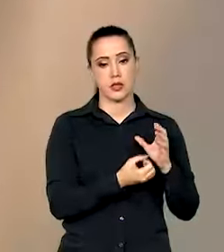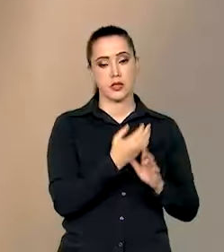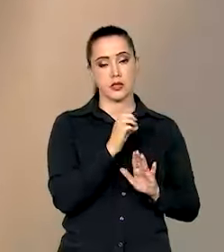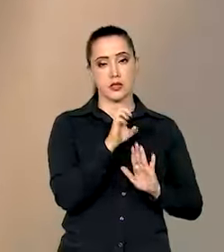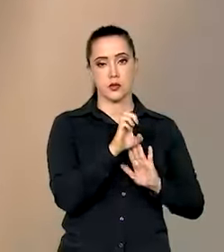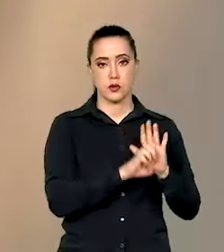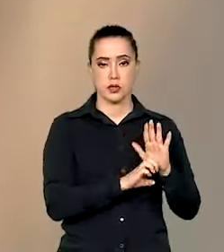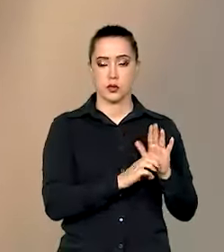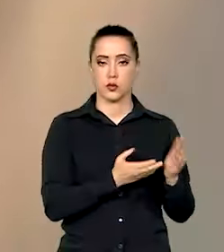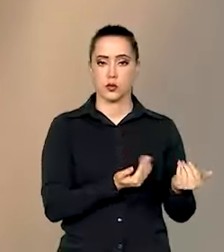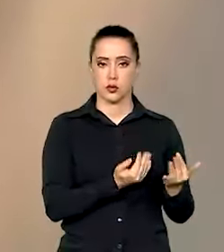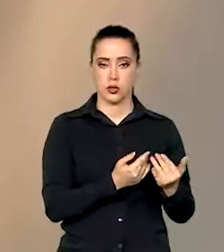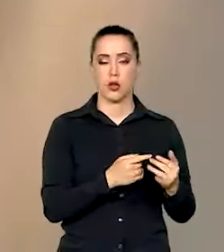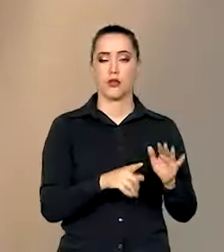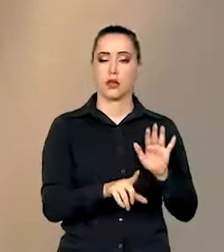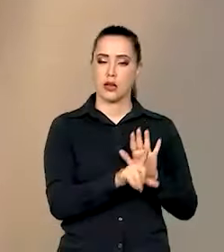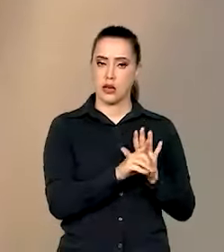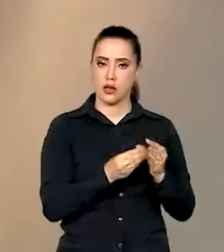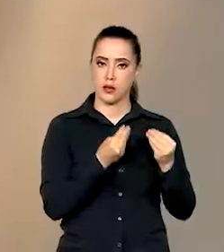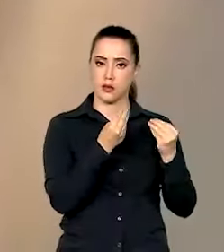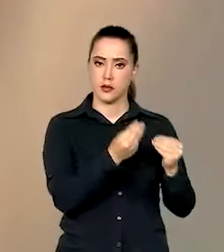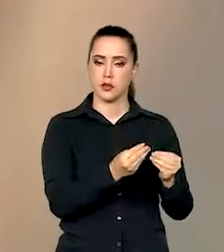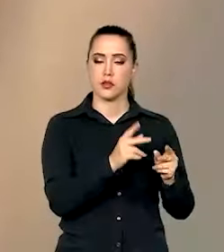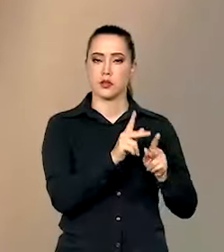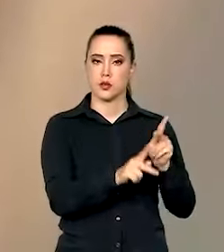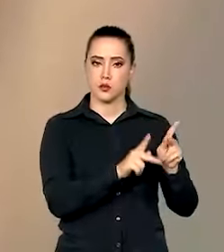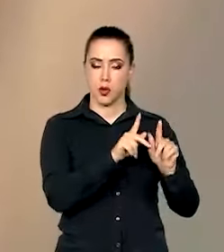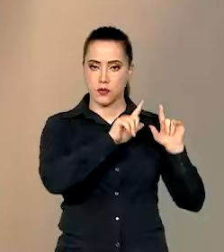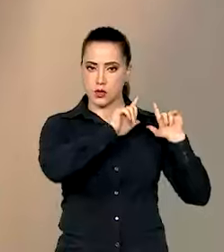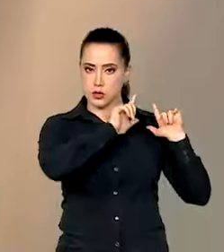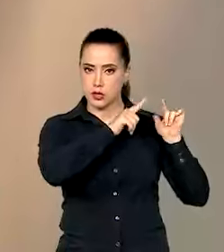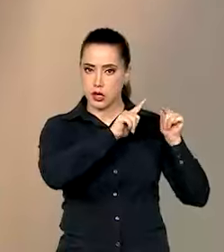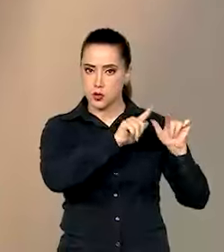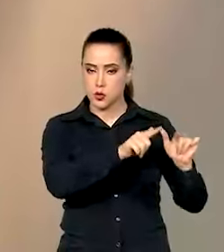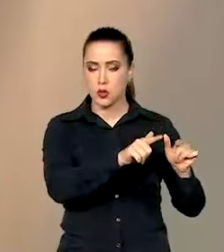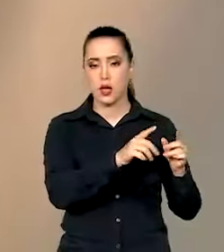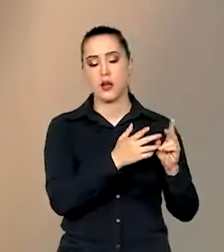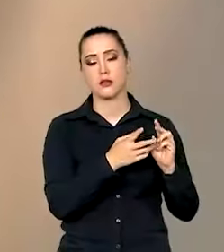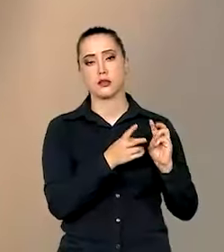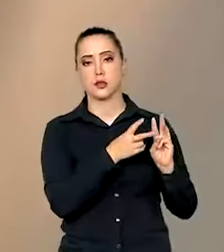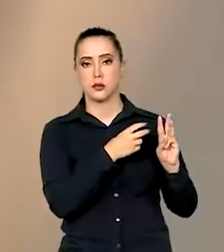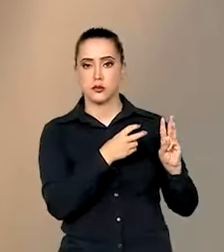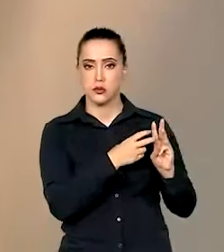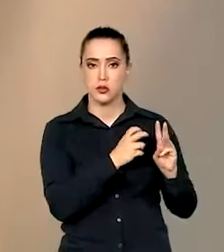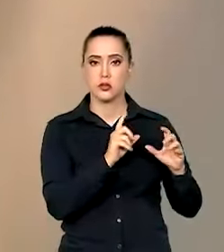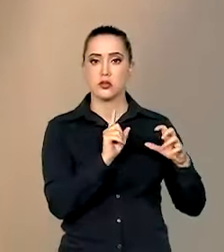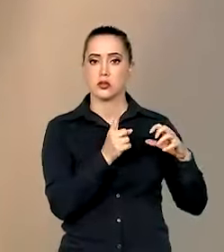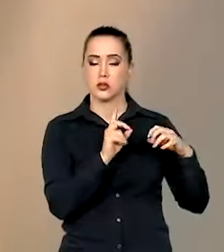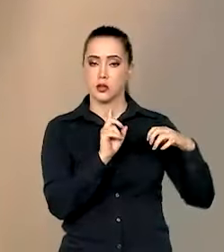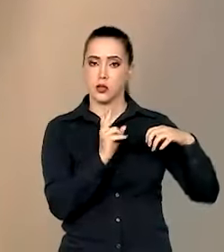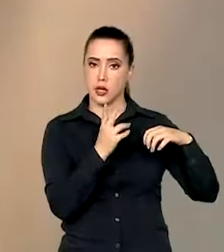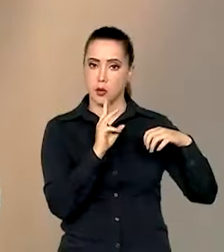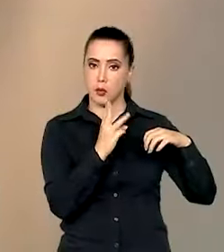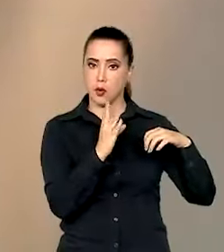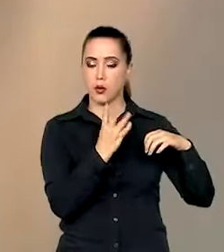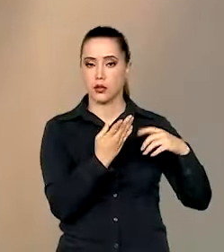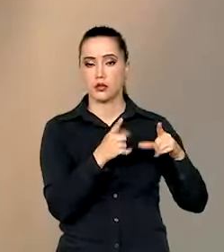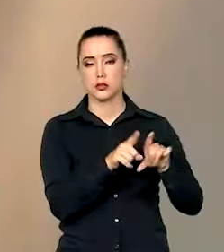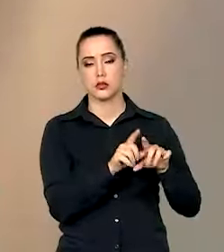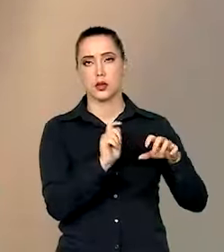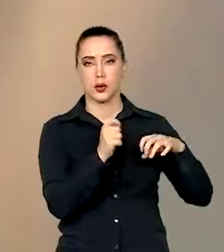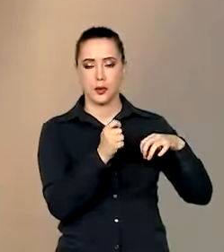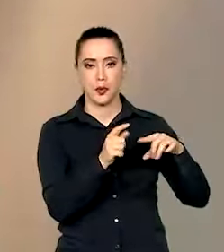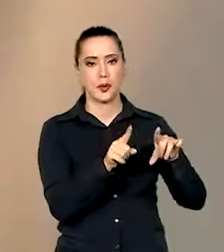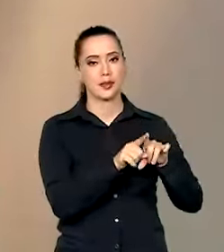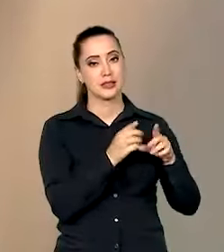que é uma lei que garante a participação dos povos das comunidades tradicionais, das comunidades quilombolas e indígenas, e nós vamos ter a presença